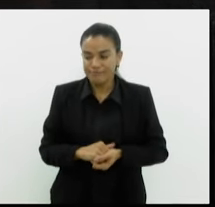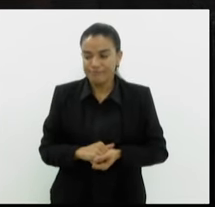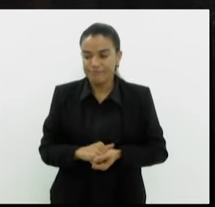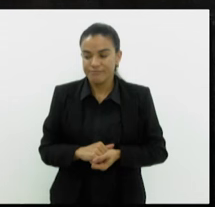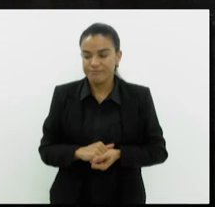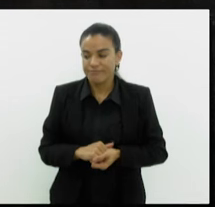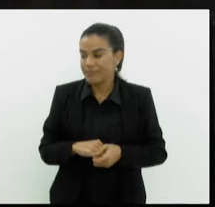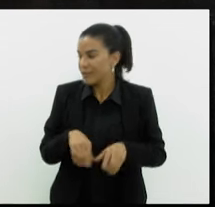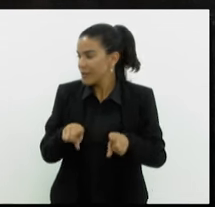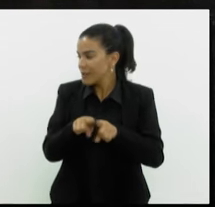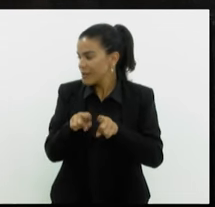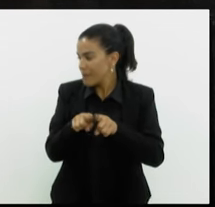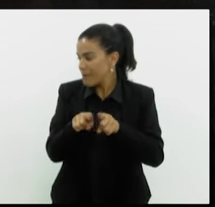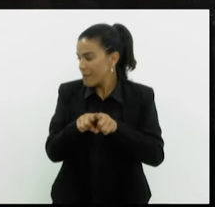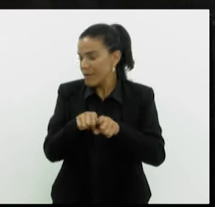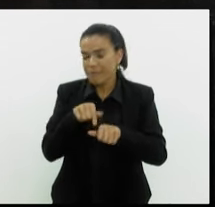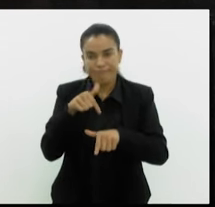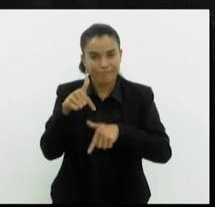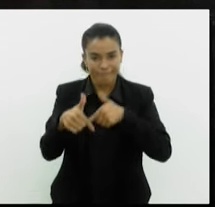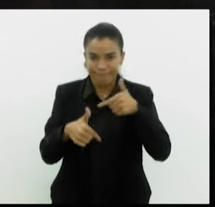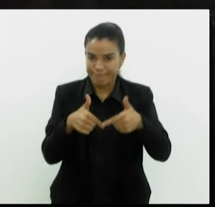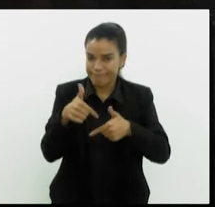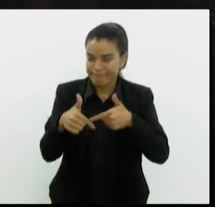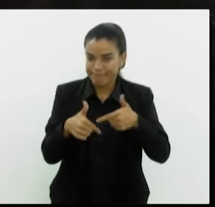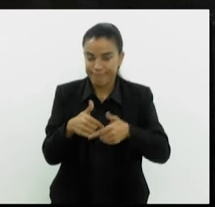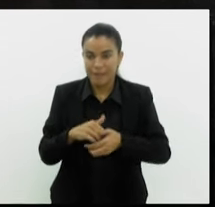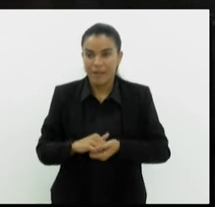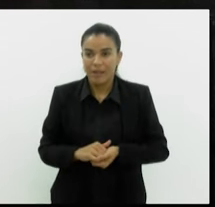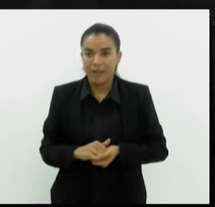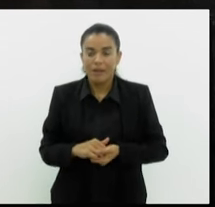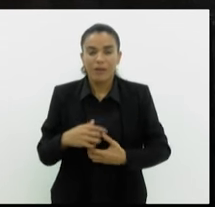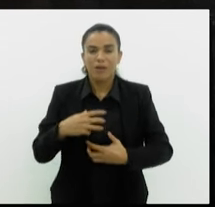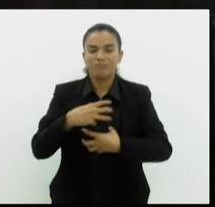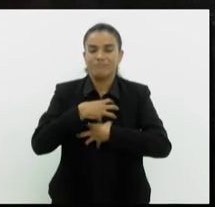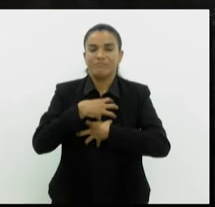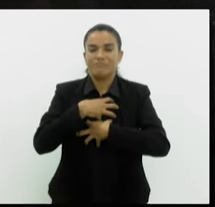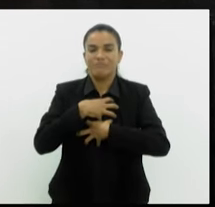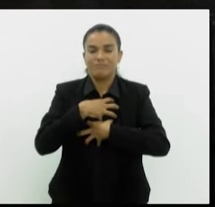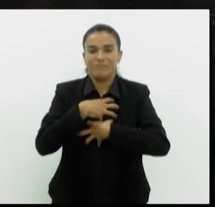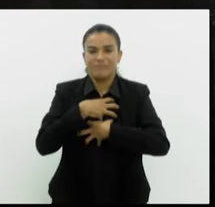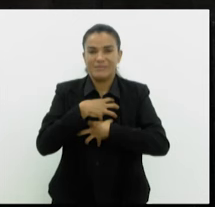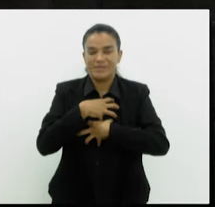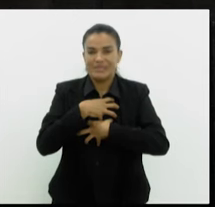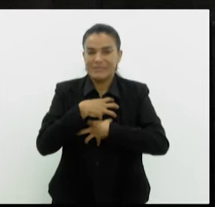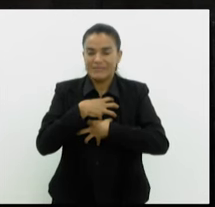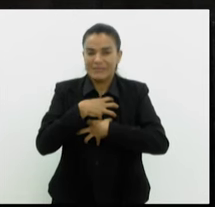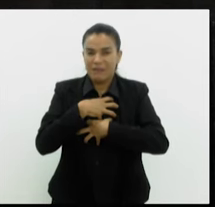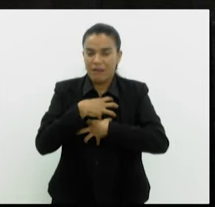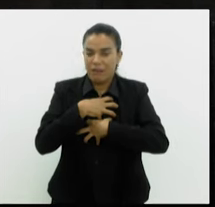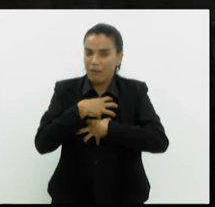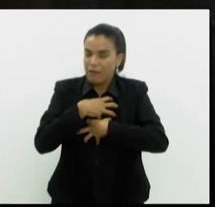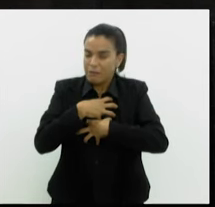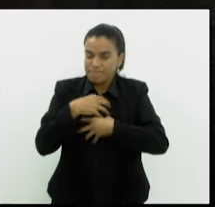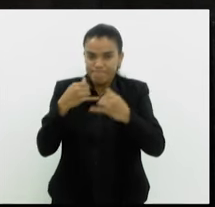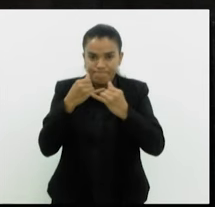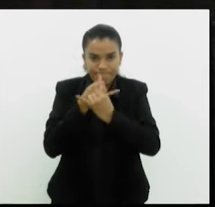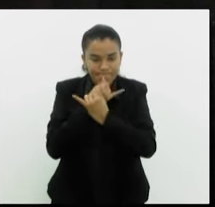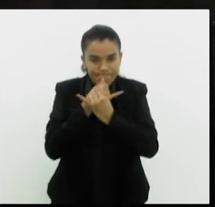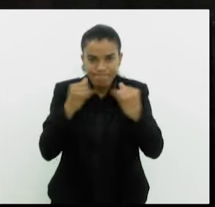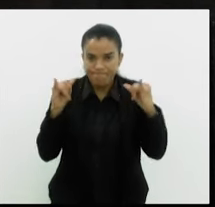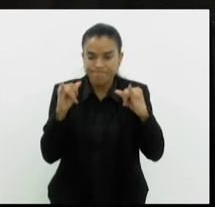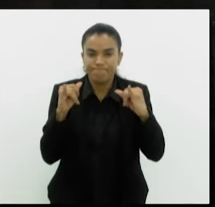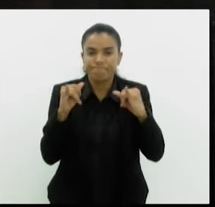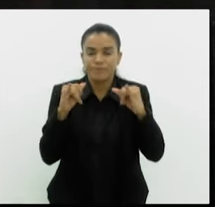cavando mais esse buraco. Então, a gente fica muito em perplexidade